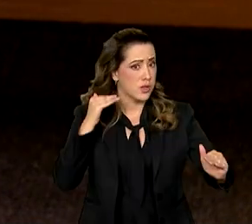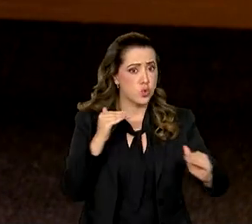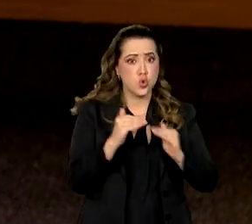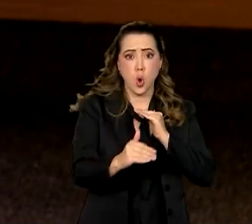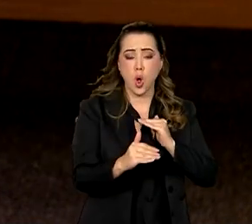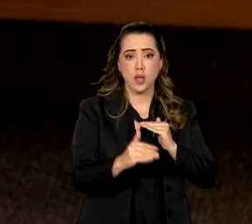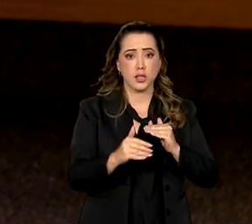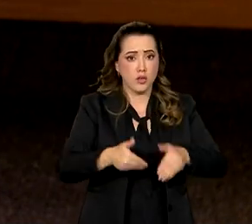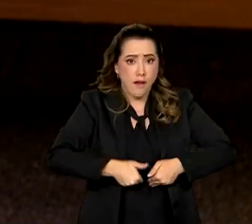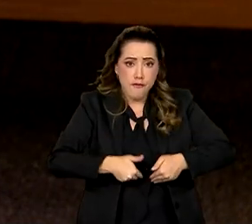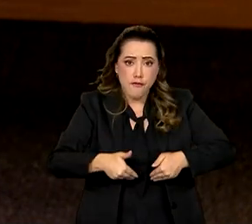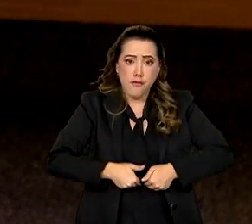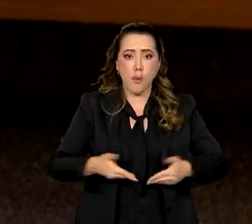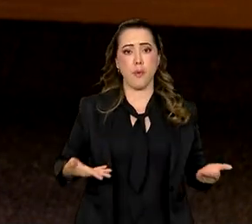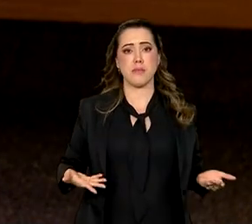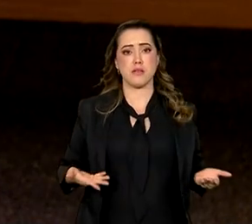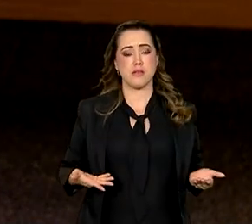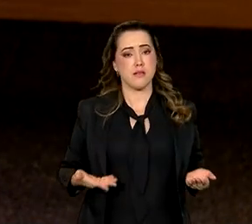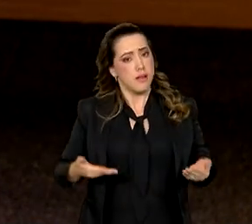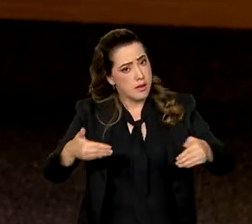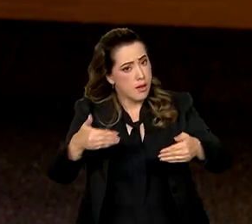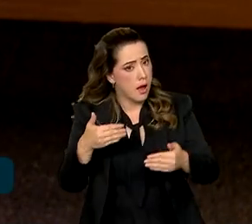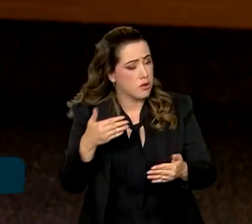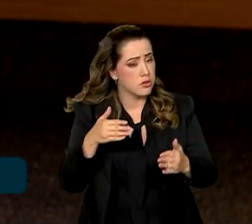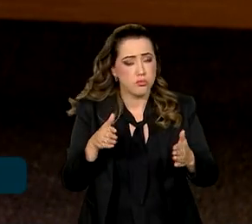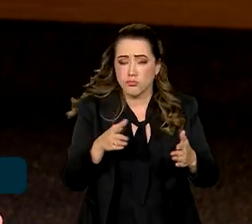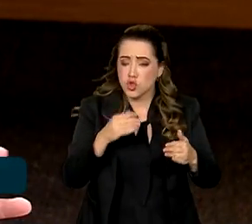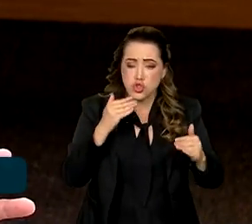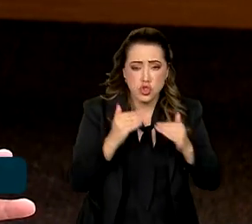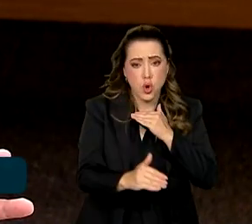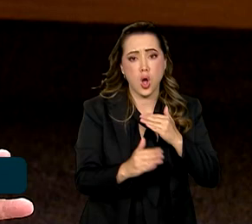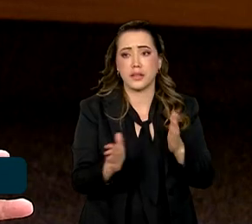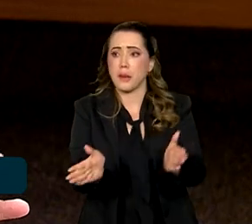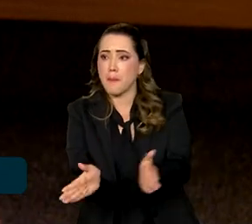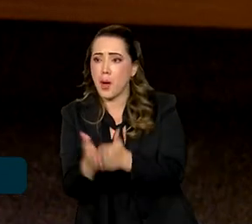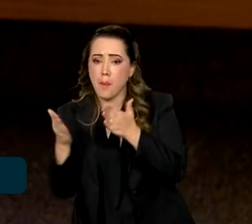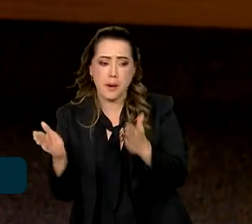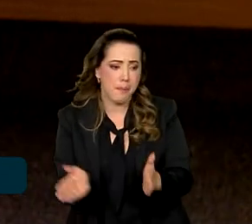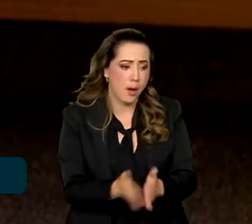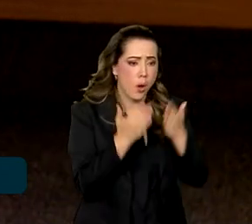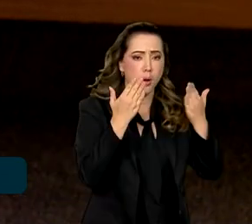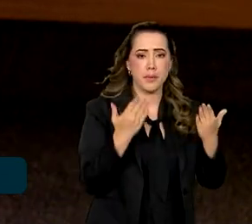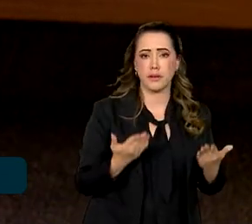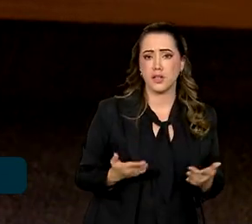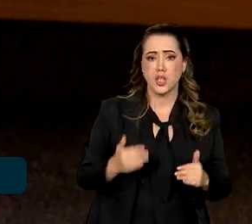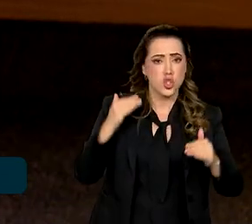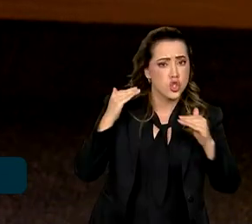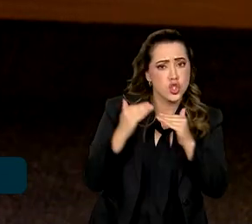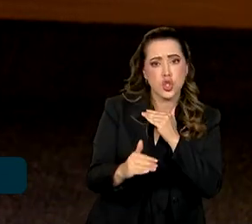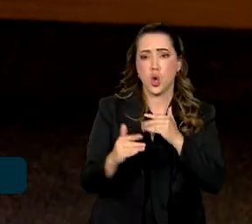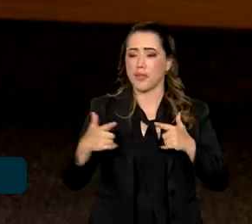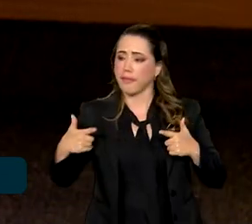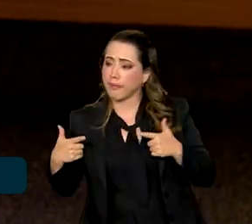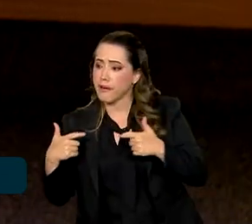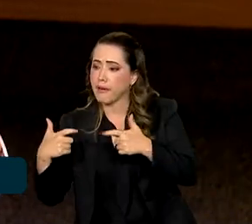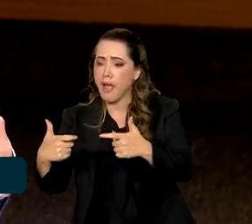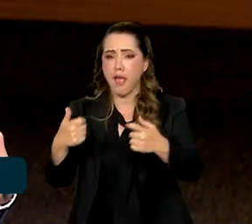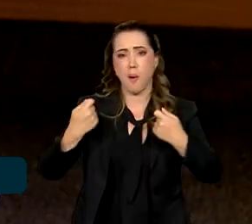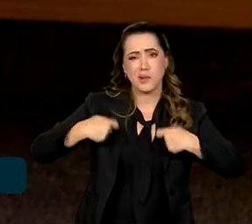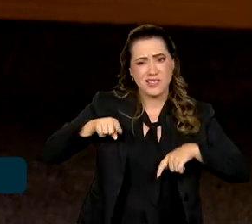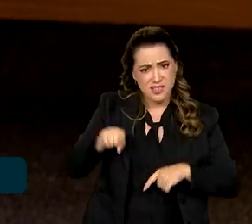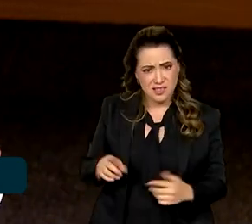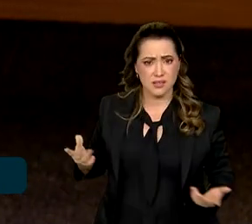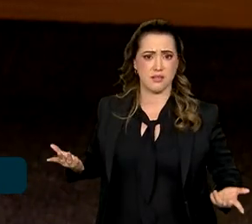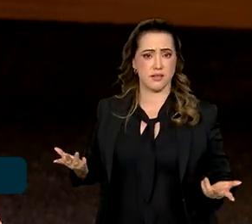a indignação com a fome, a indignação com a pobreza, a indignação com a guerra, a indignação com